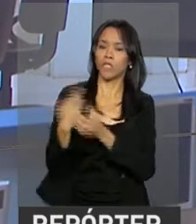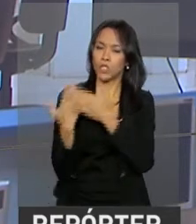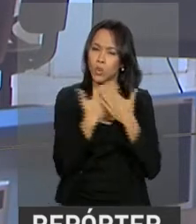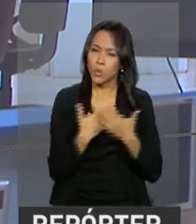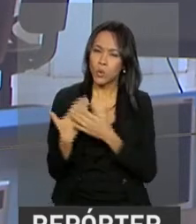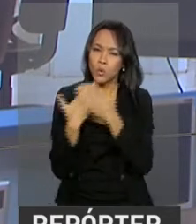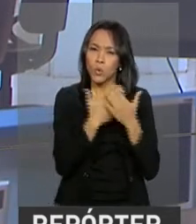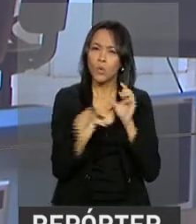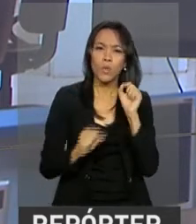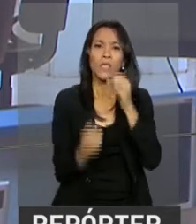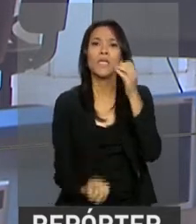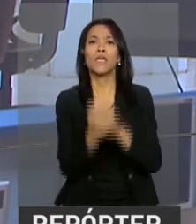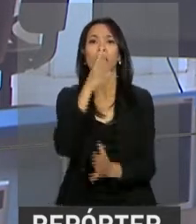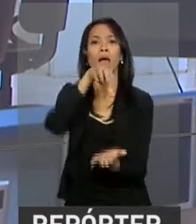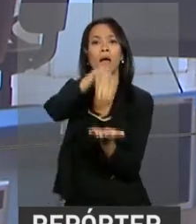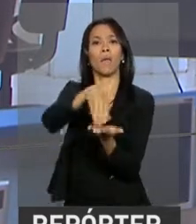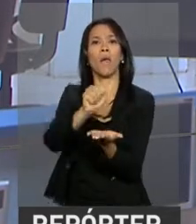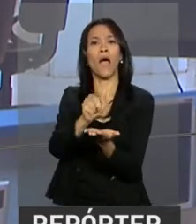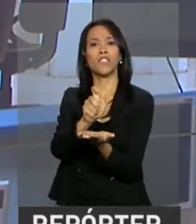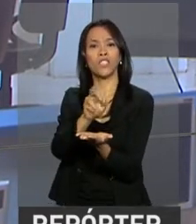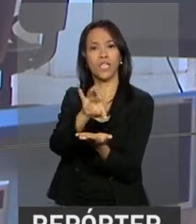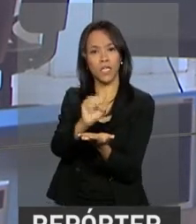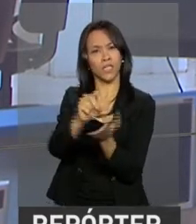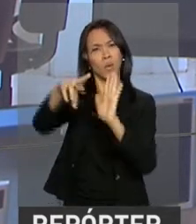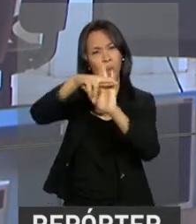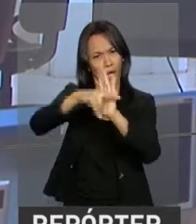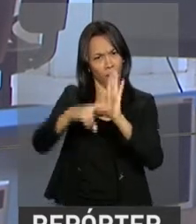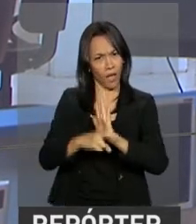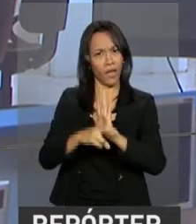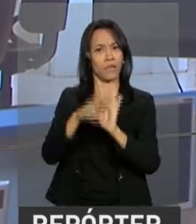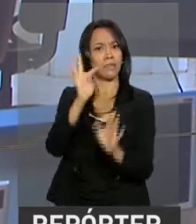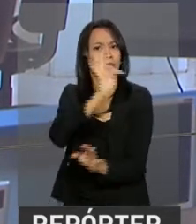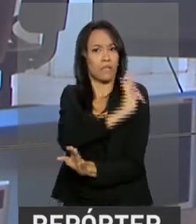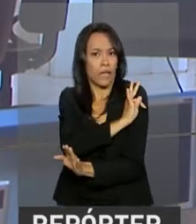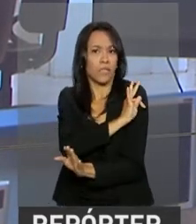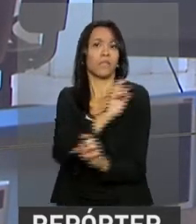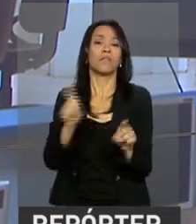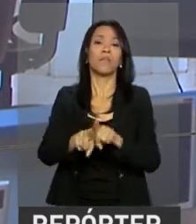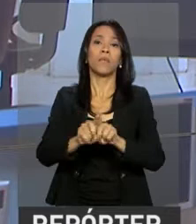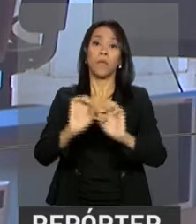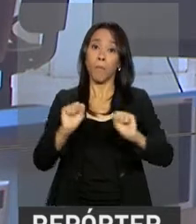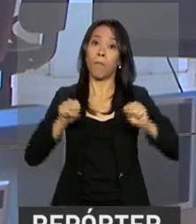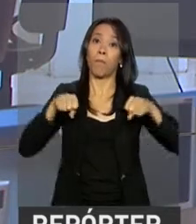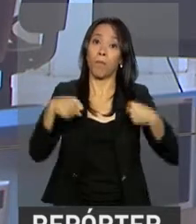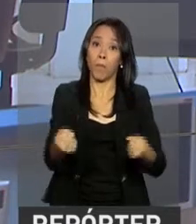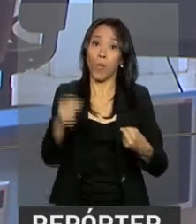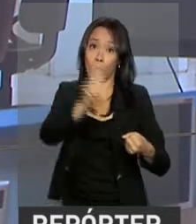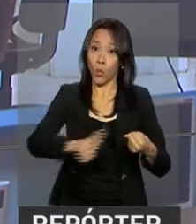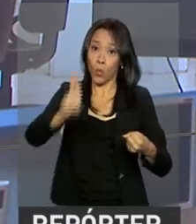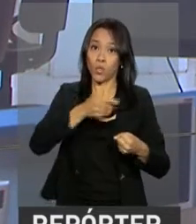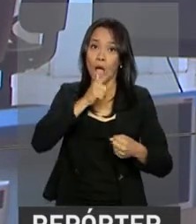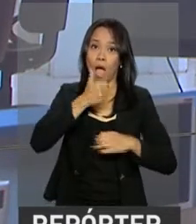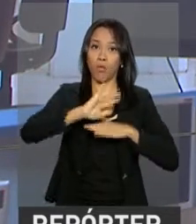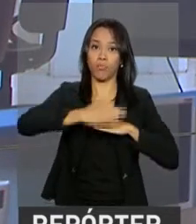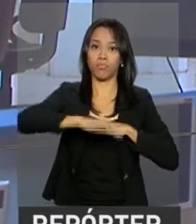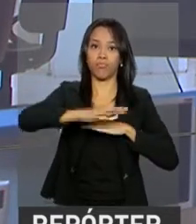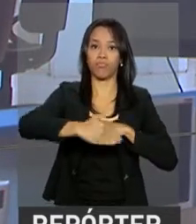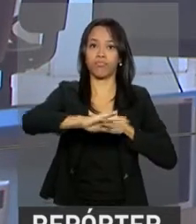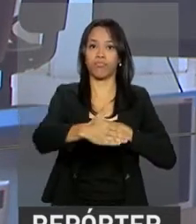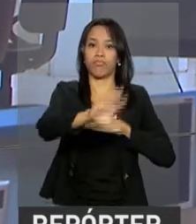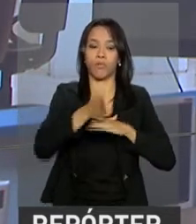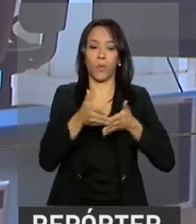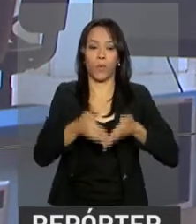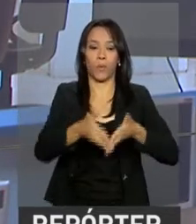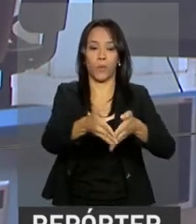binacional de normas técnicas e também quer potencializar o uso de hidrovias que cortam os países do